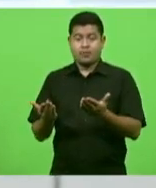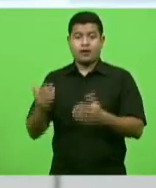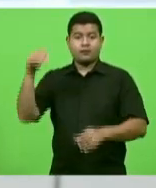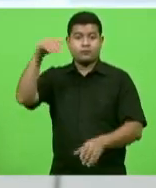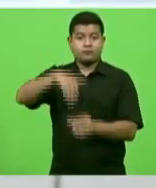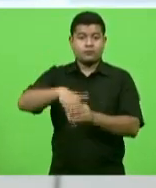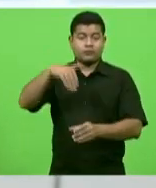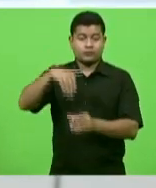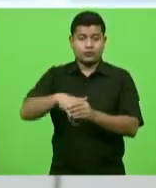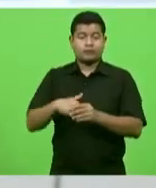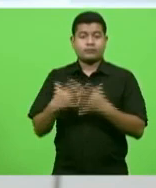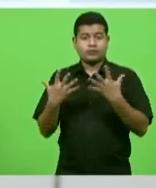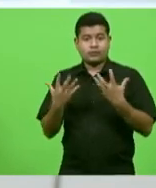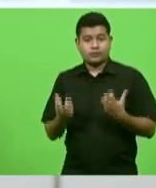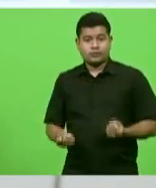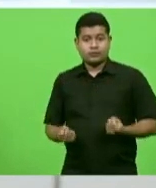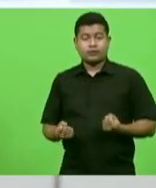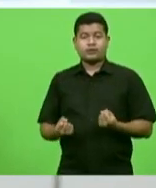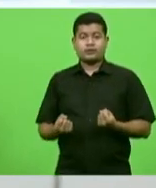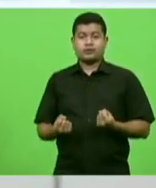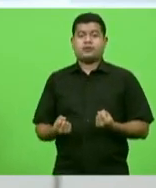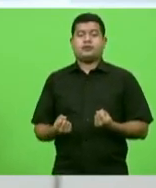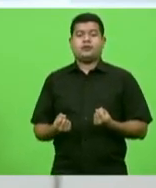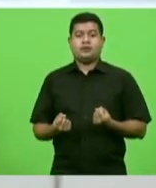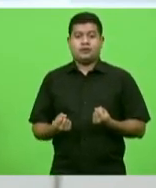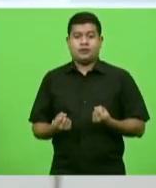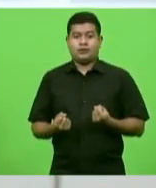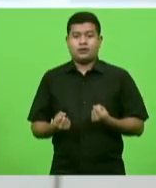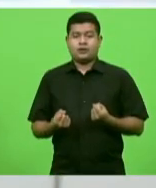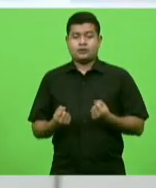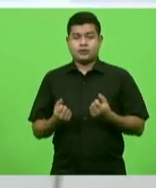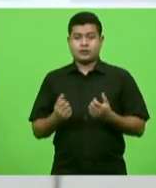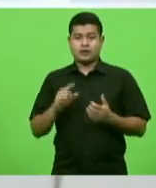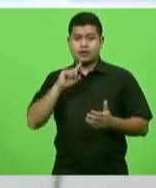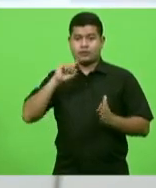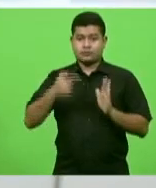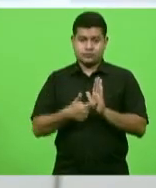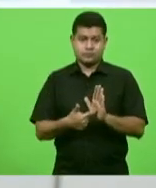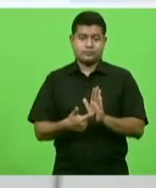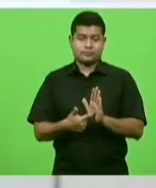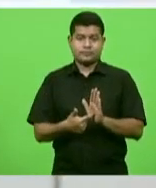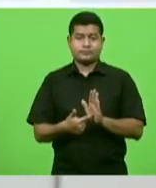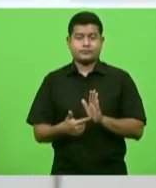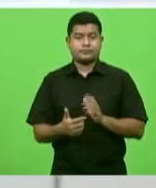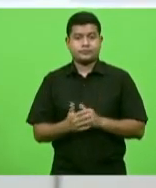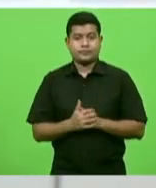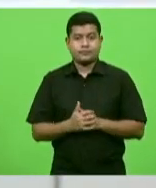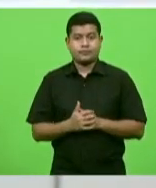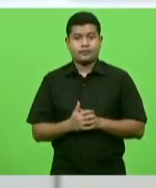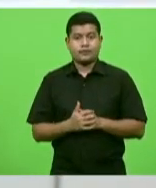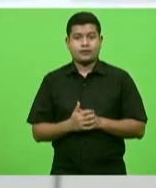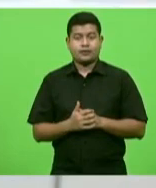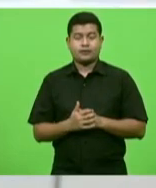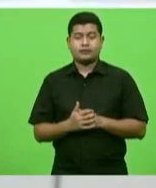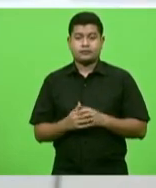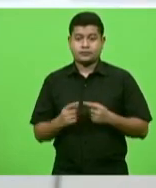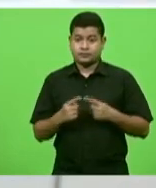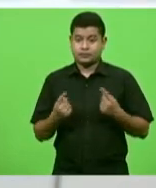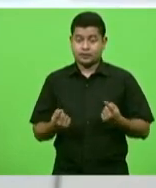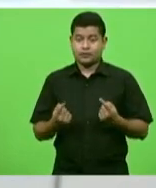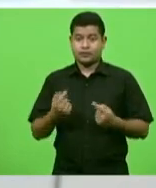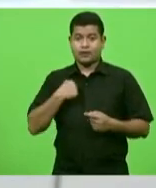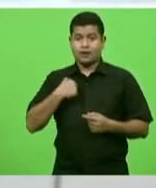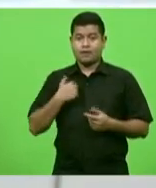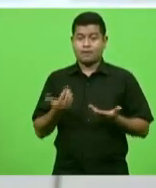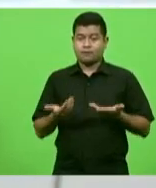votaram a favor do recebimento da acusação é é feito esse introito cumprir me